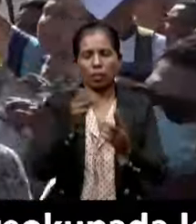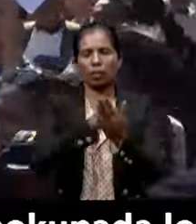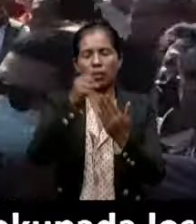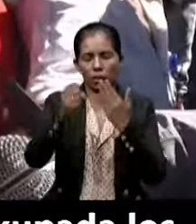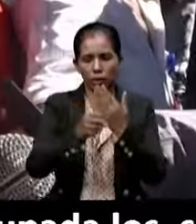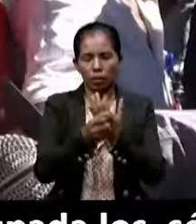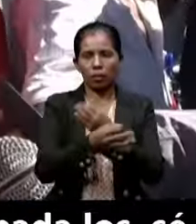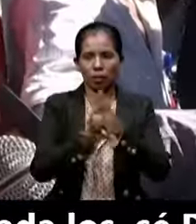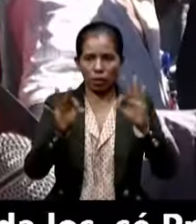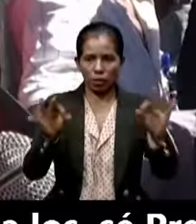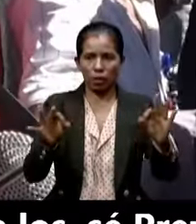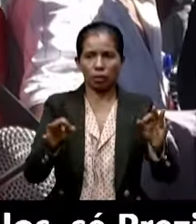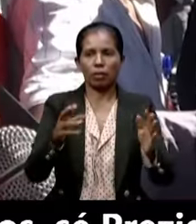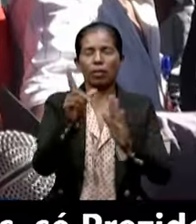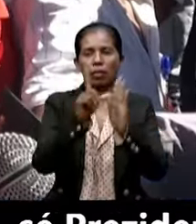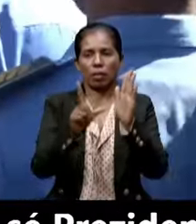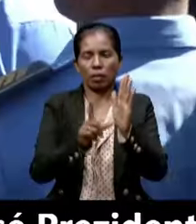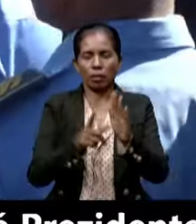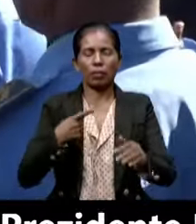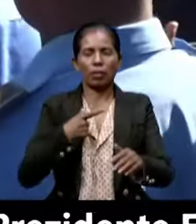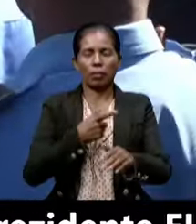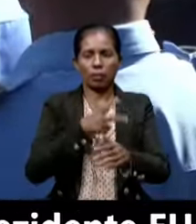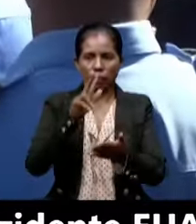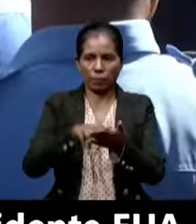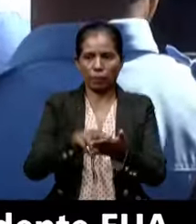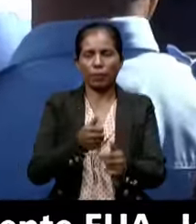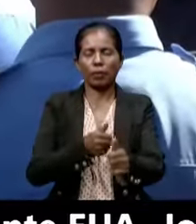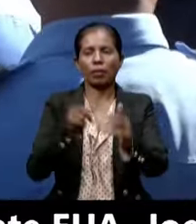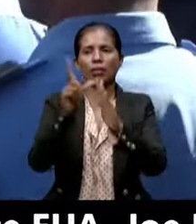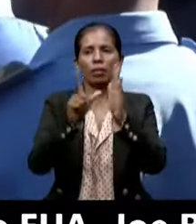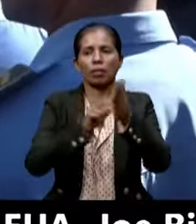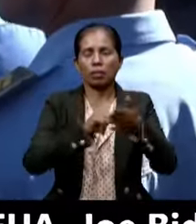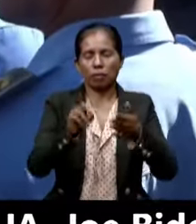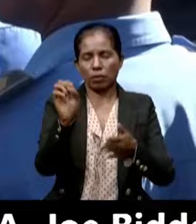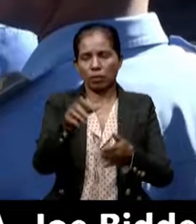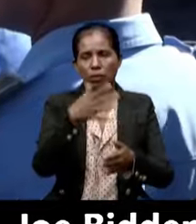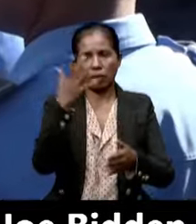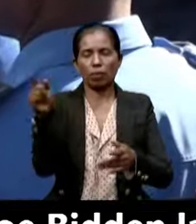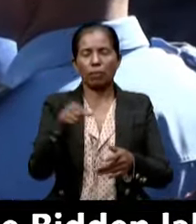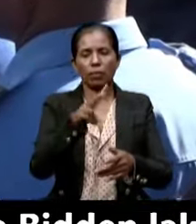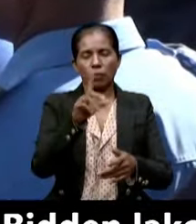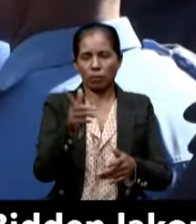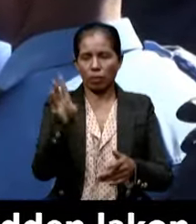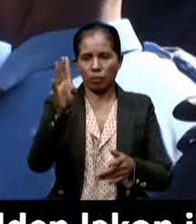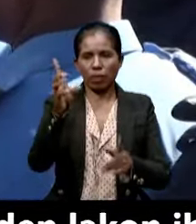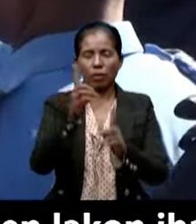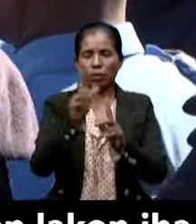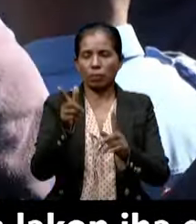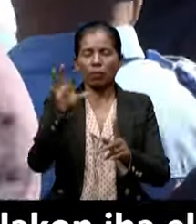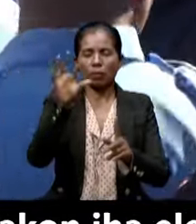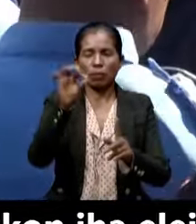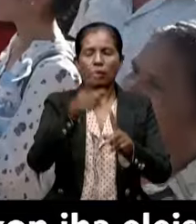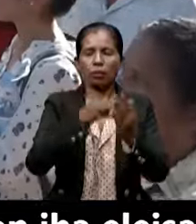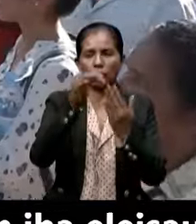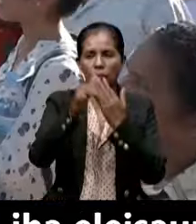solução né bem que tanto ir resolução né parlamento aprovou antes né tu resolução número 105 para ring lorong resinghat e lorong ron resinsia fulan mayu